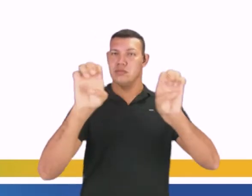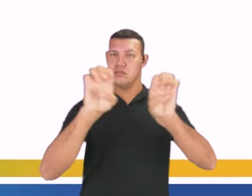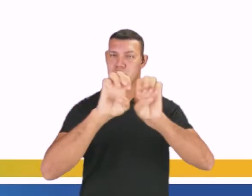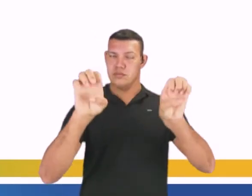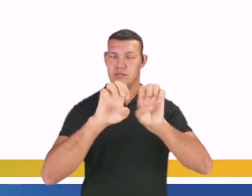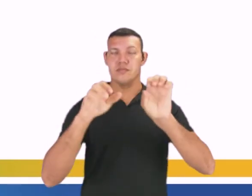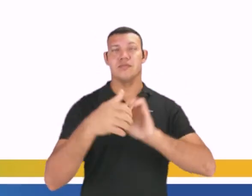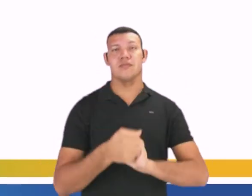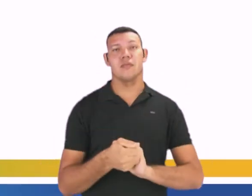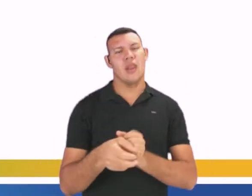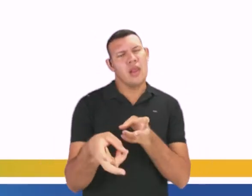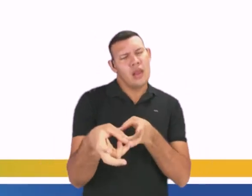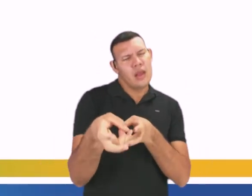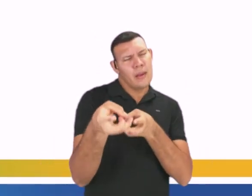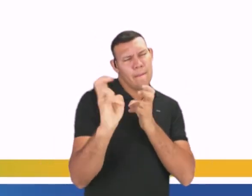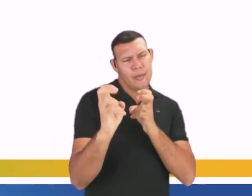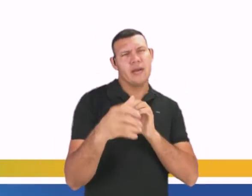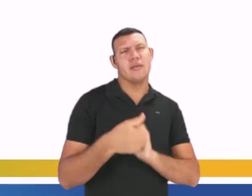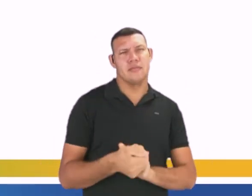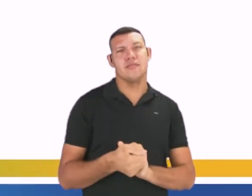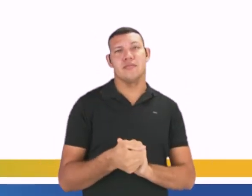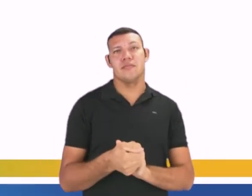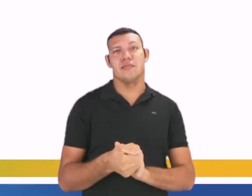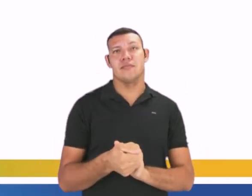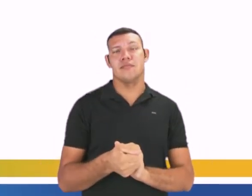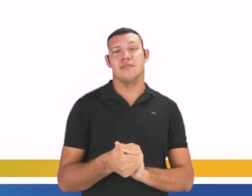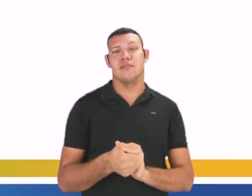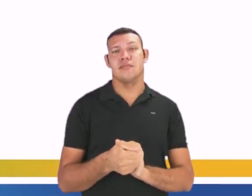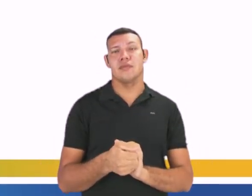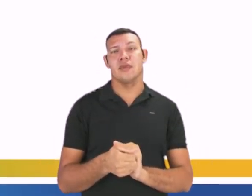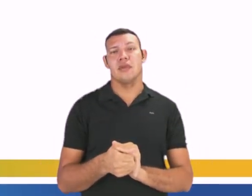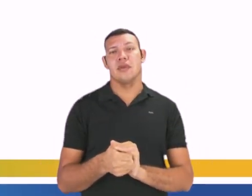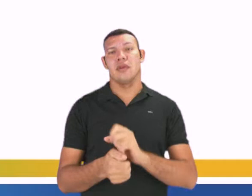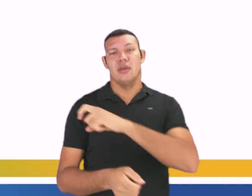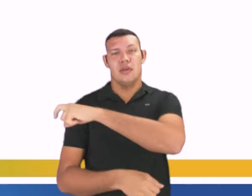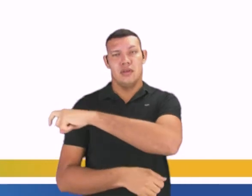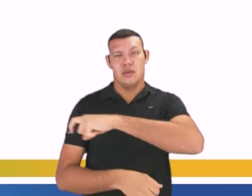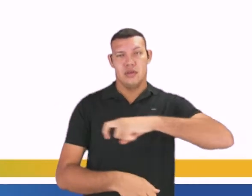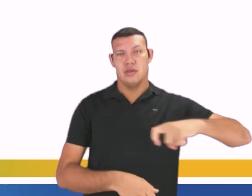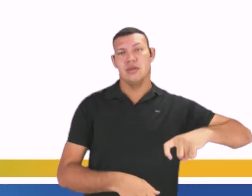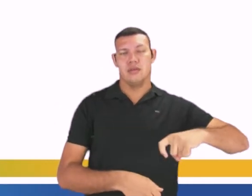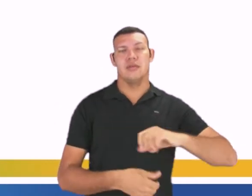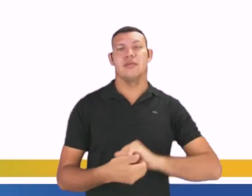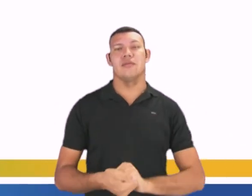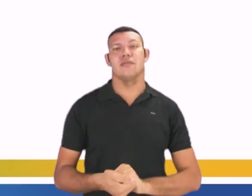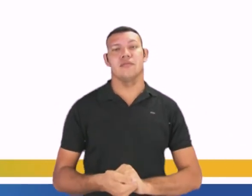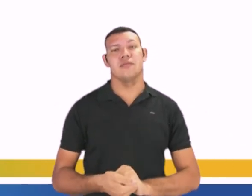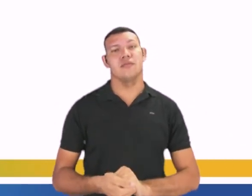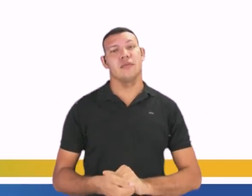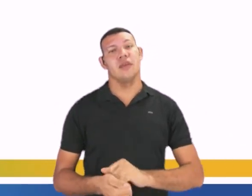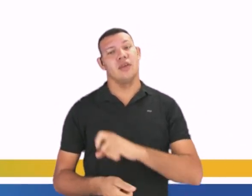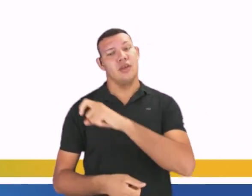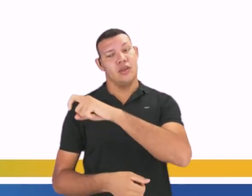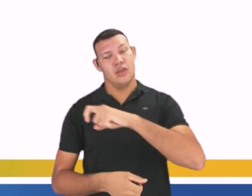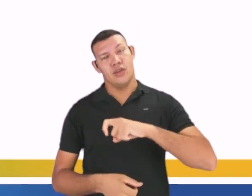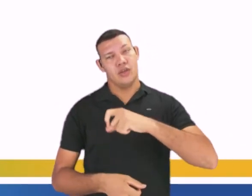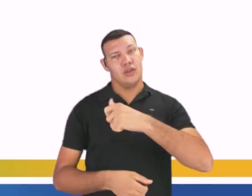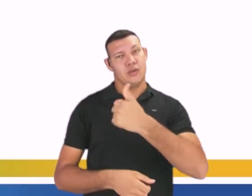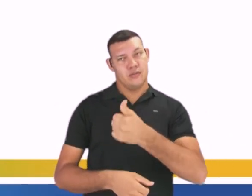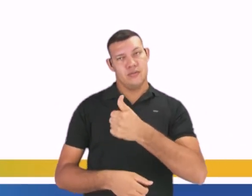vai perceber isso no eixo x, onde nós temos x1 e o x2. Então,